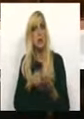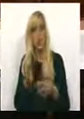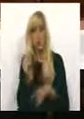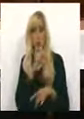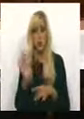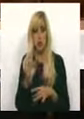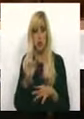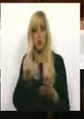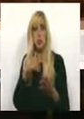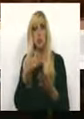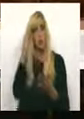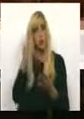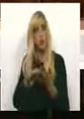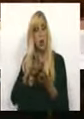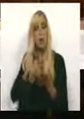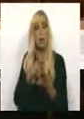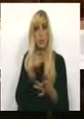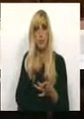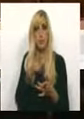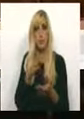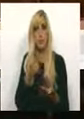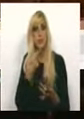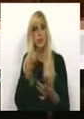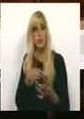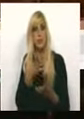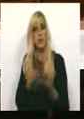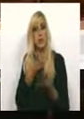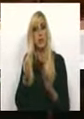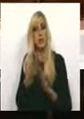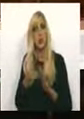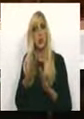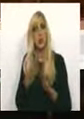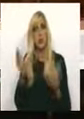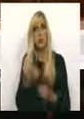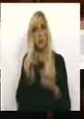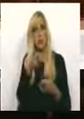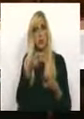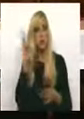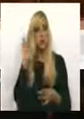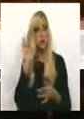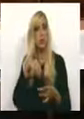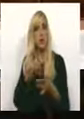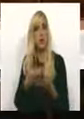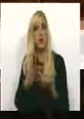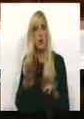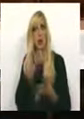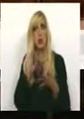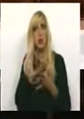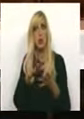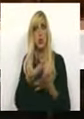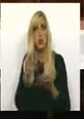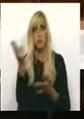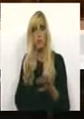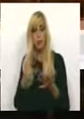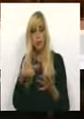ser consequente. Por isso, reiteramos a urgência da salvaguarda e valorização do património industrial e